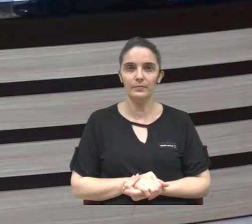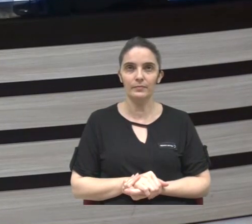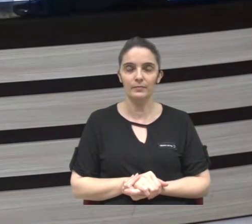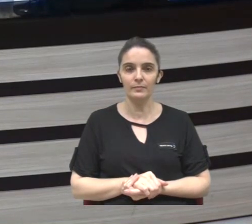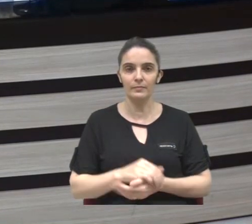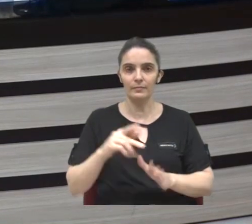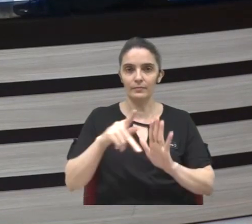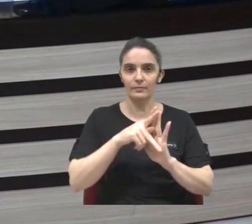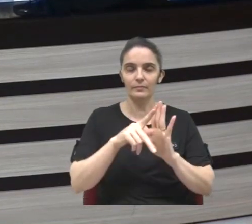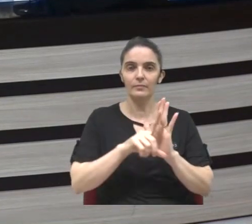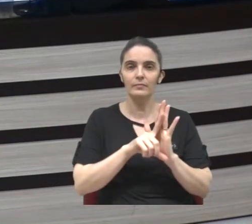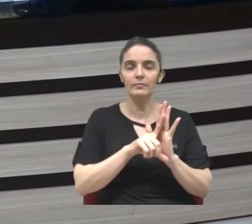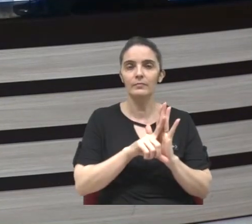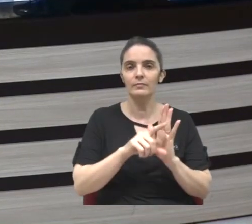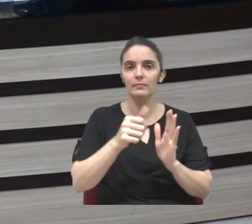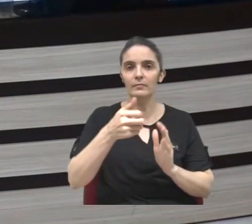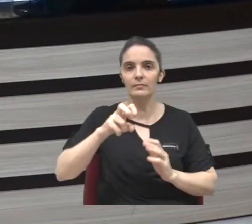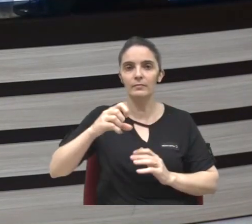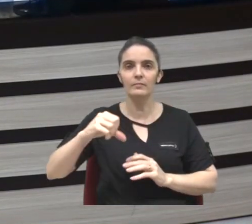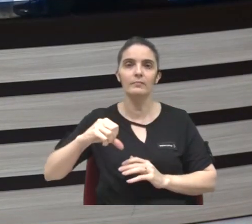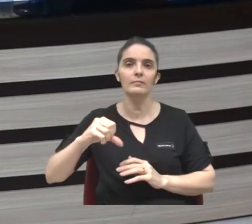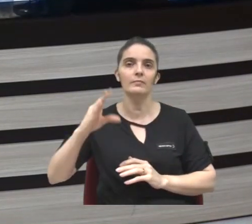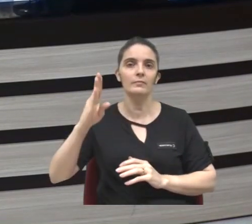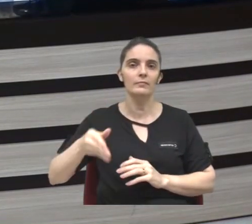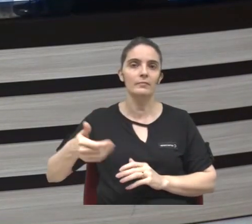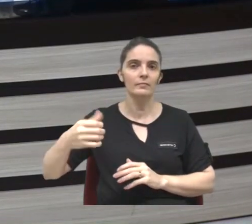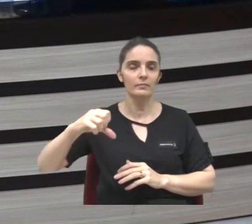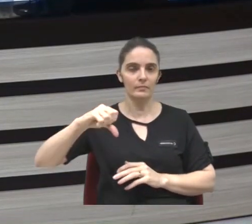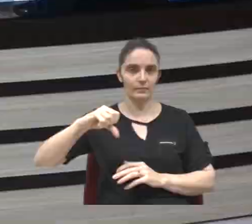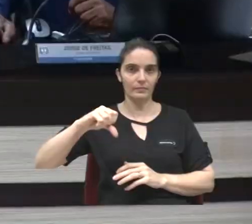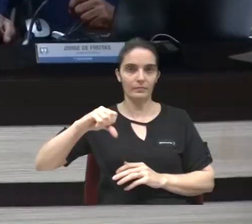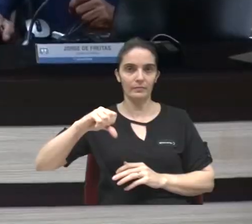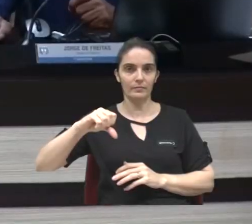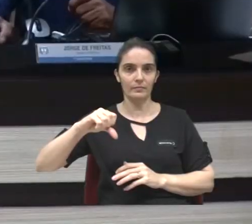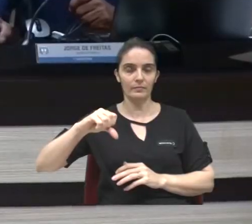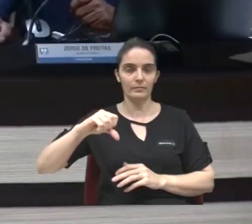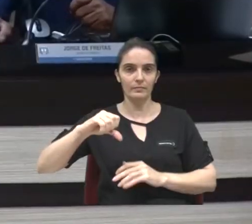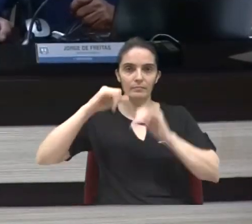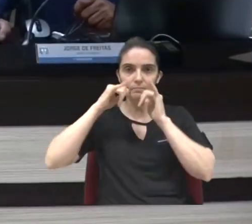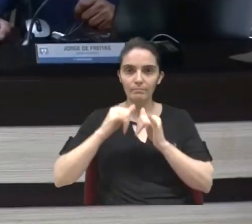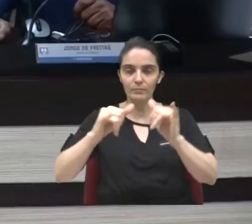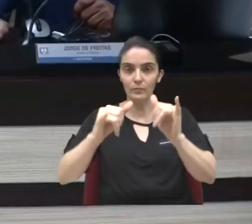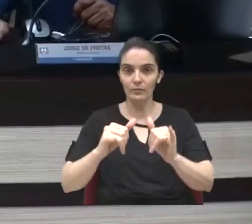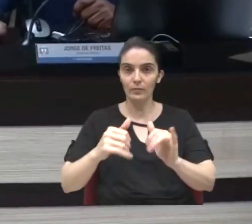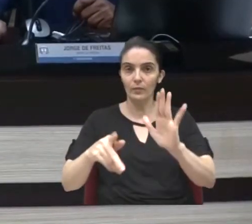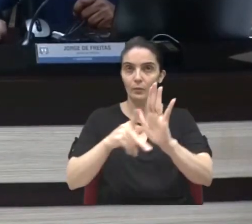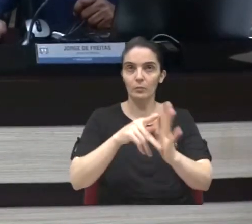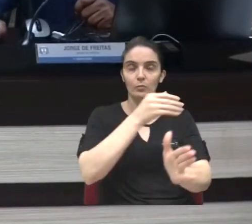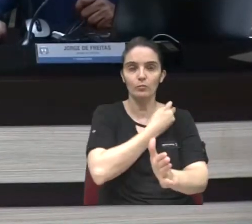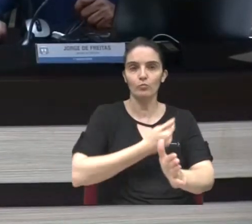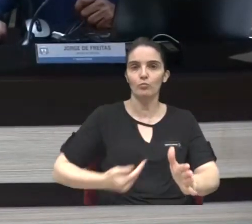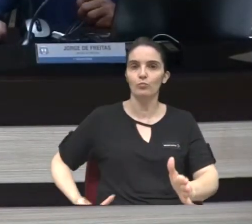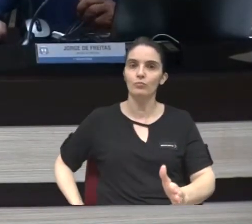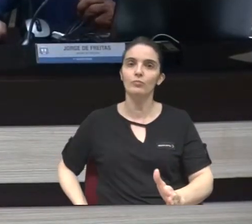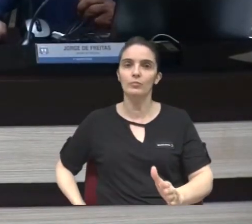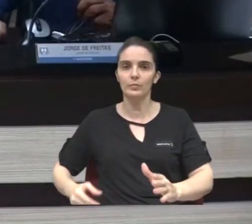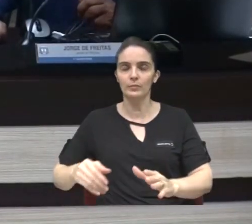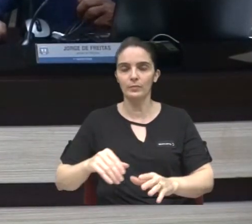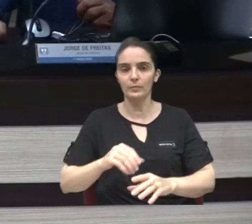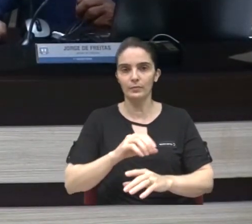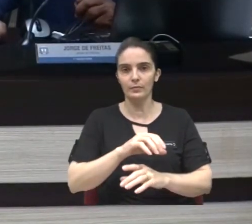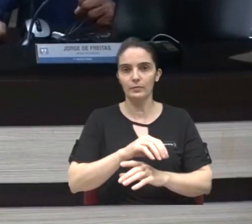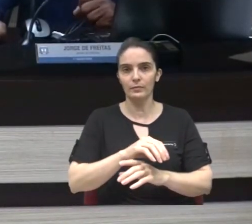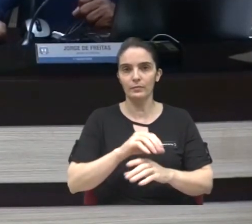Projeto de Lei 159/2019 declara de utilidade pública a Comunidade Católica